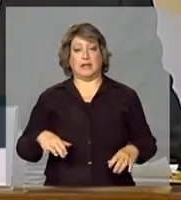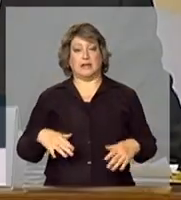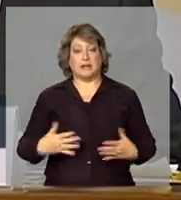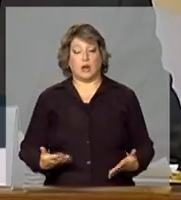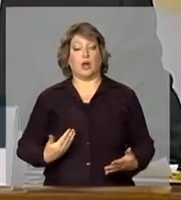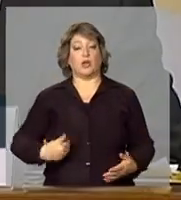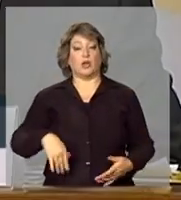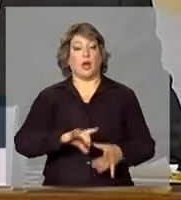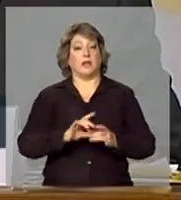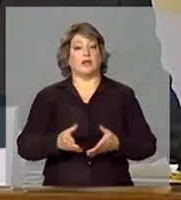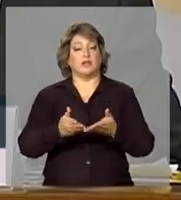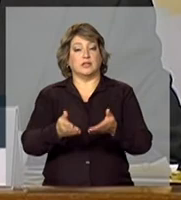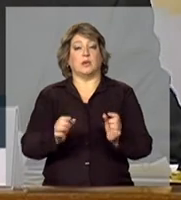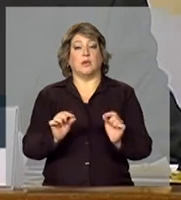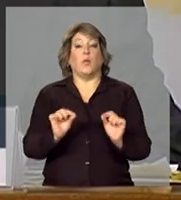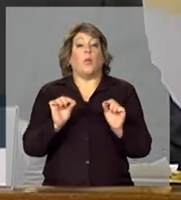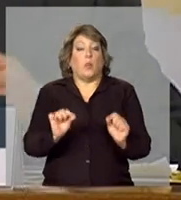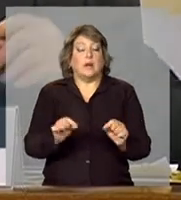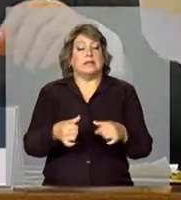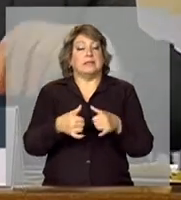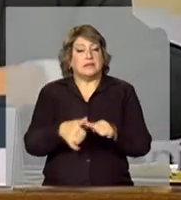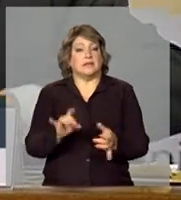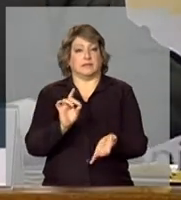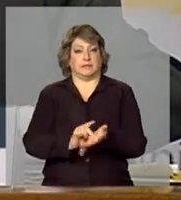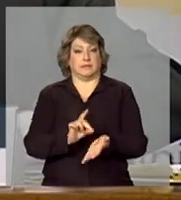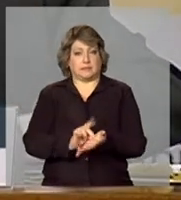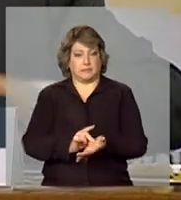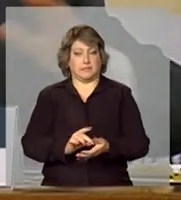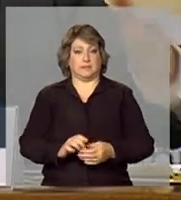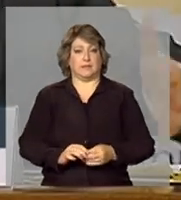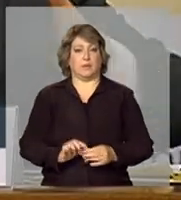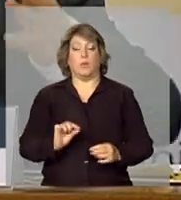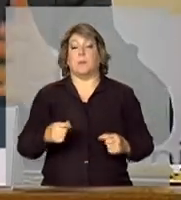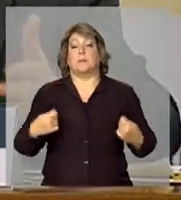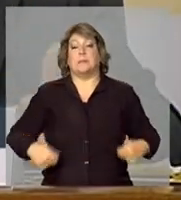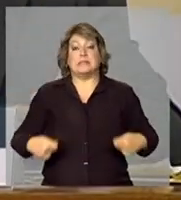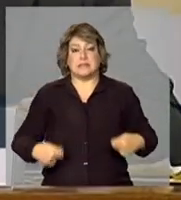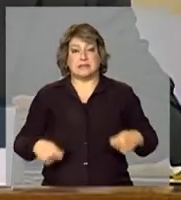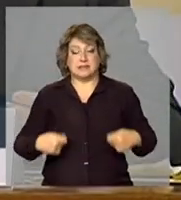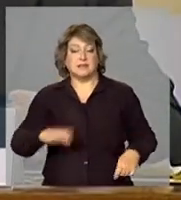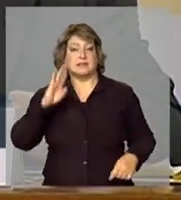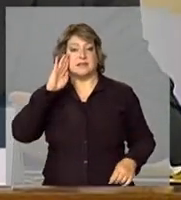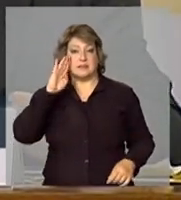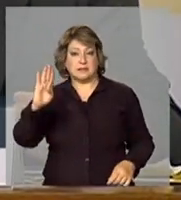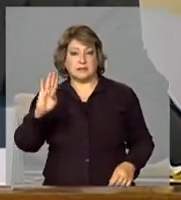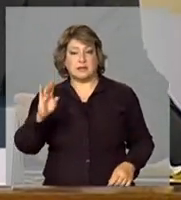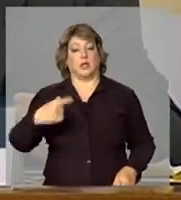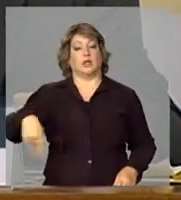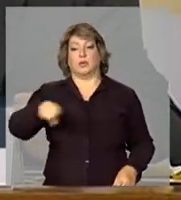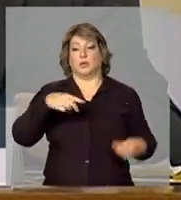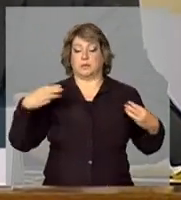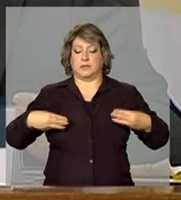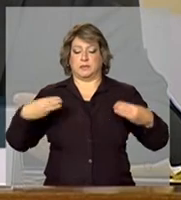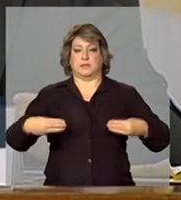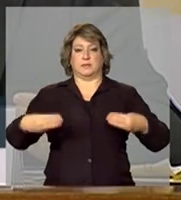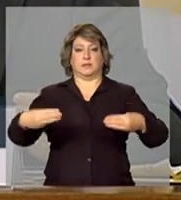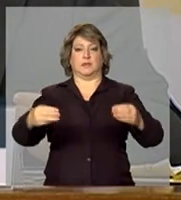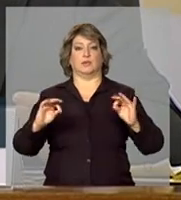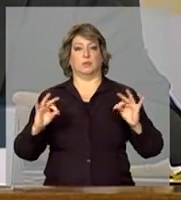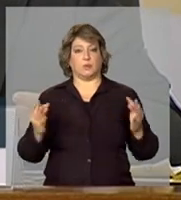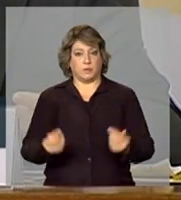deixamos exatamente aquilo que está que é necessário para os ministérios bom